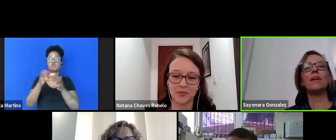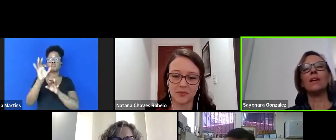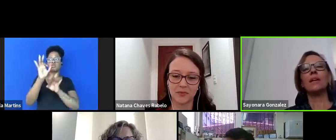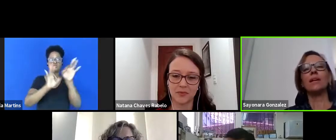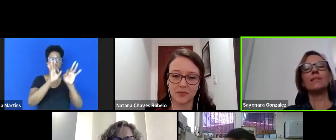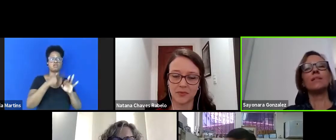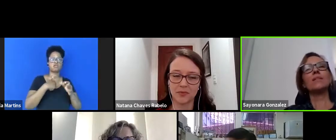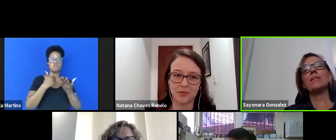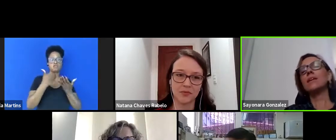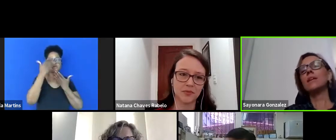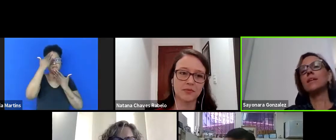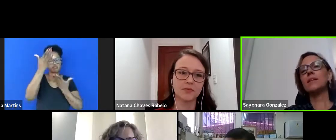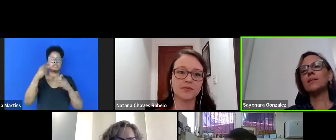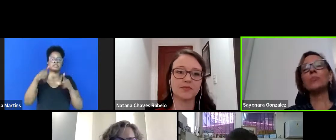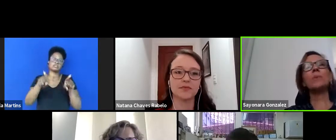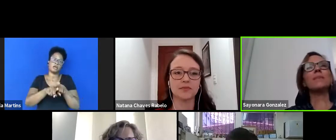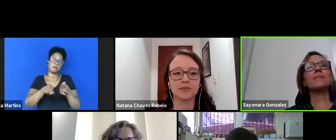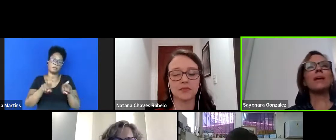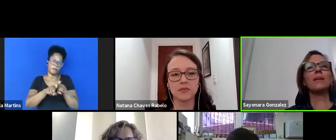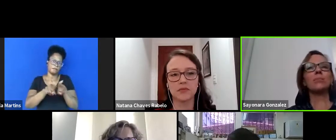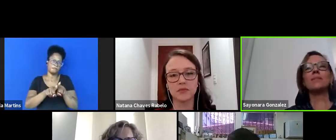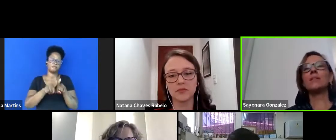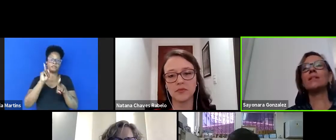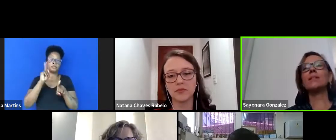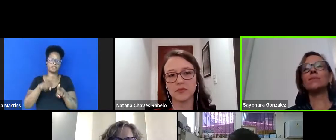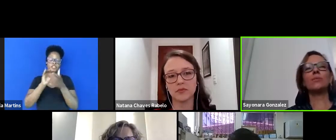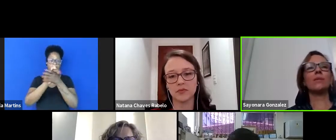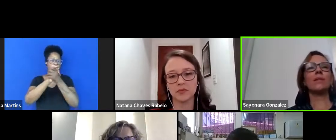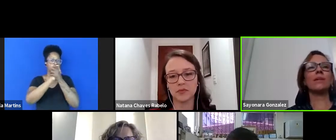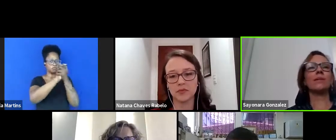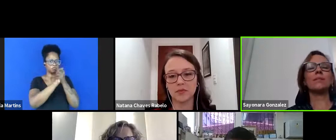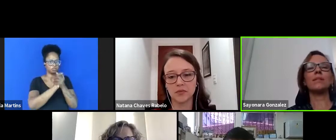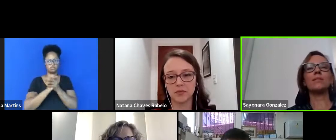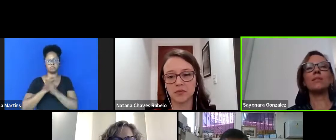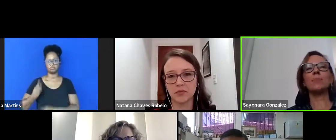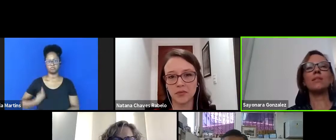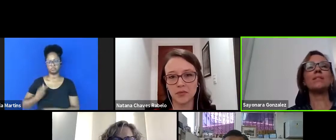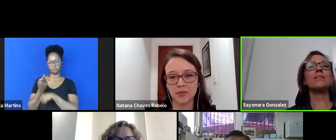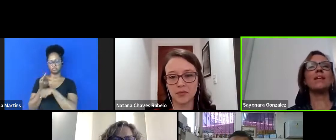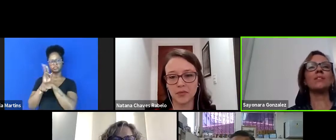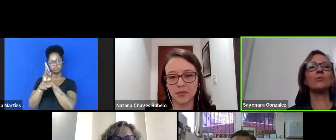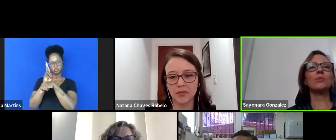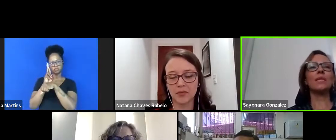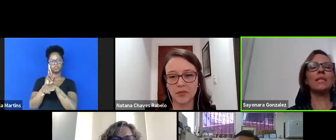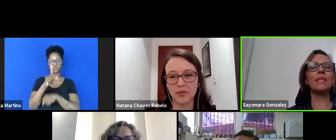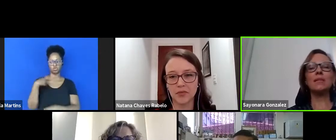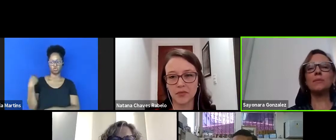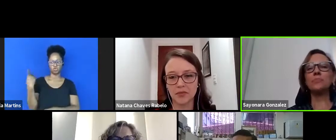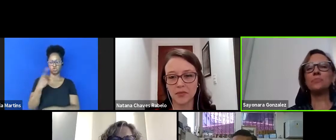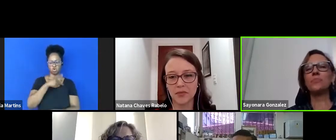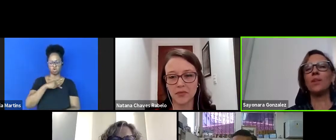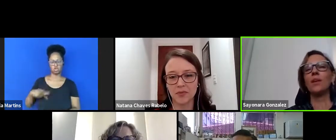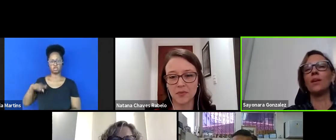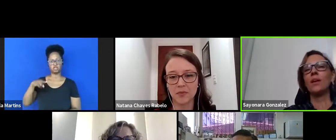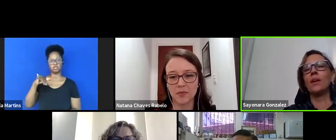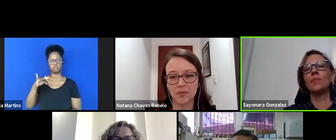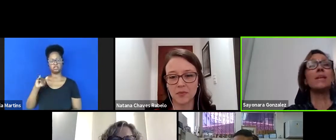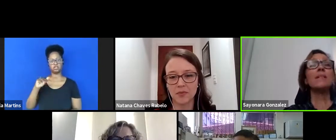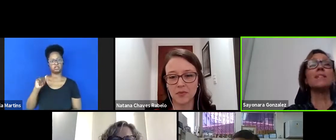organizadora, agradecer e cumprimentar a presença da doutora, nossa presidente, doutora